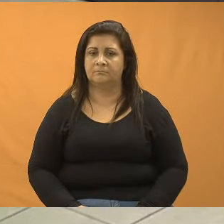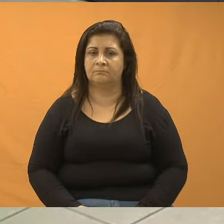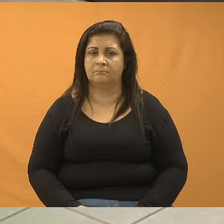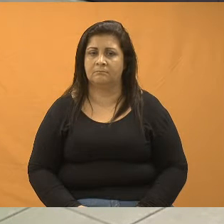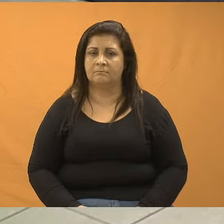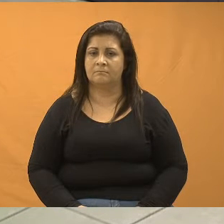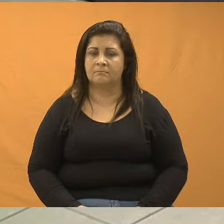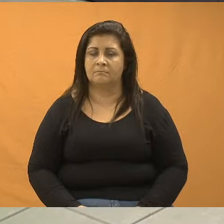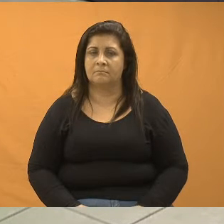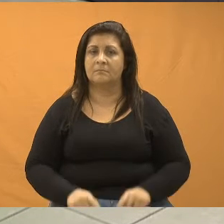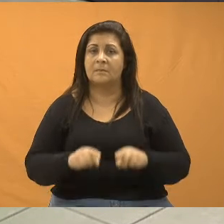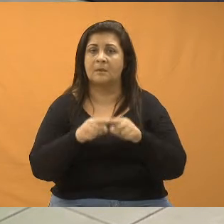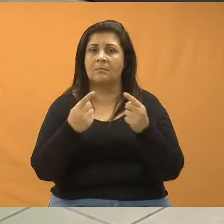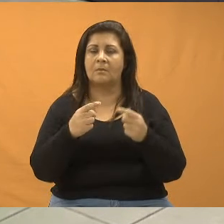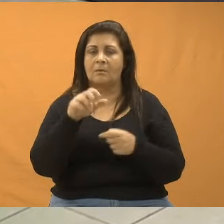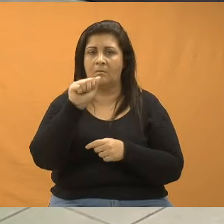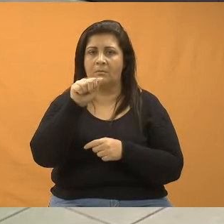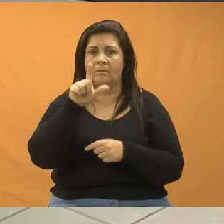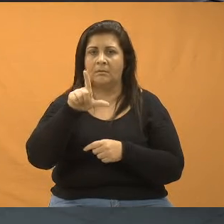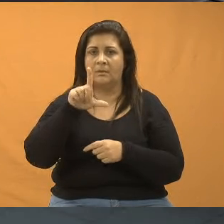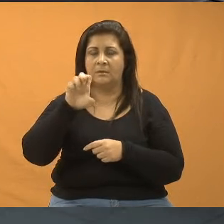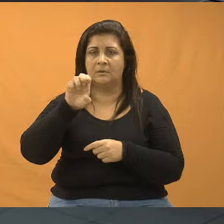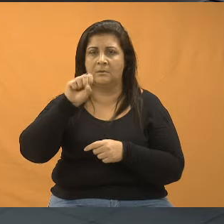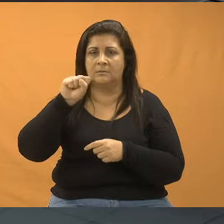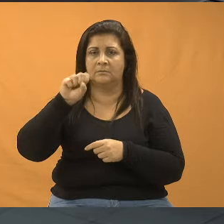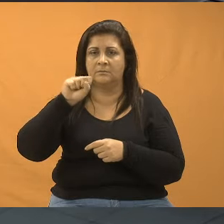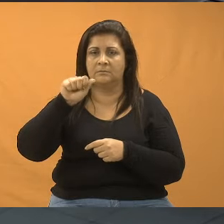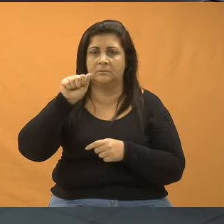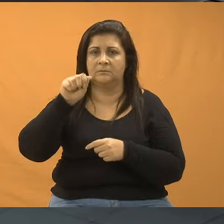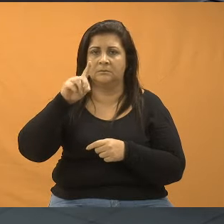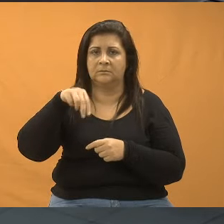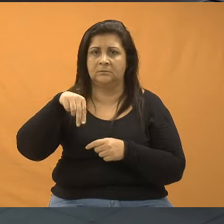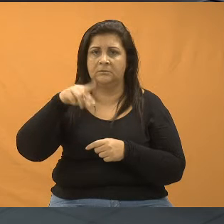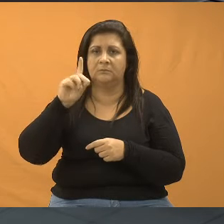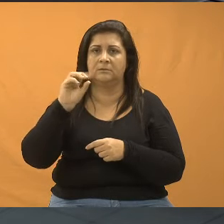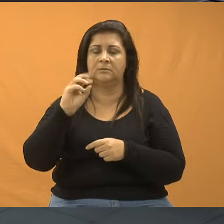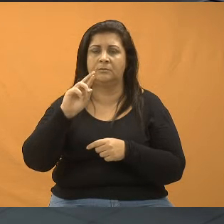com o Alessandro, do Conselho Gestor da Santa Casa. Alessandro,